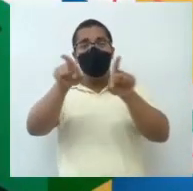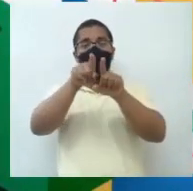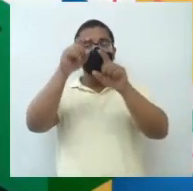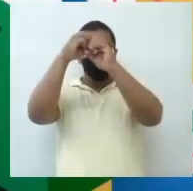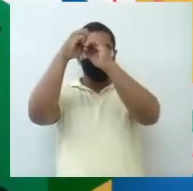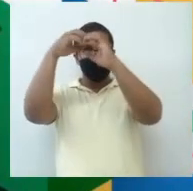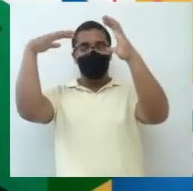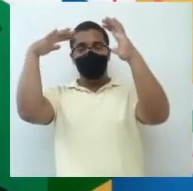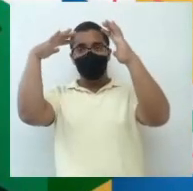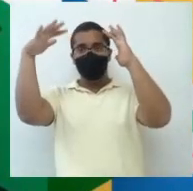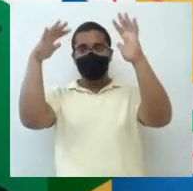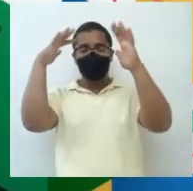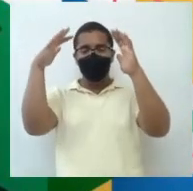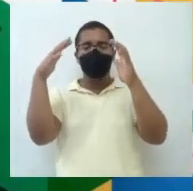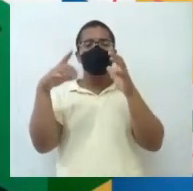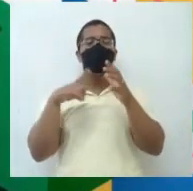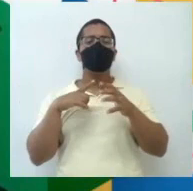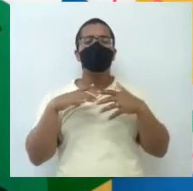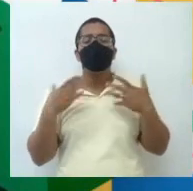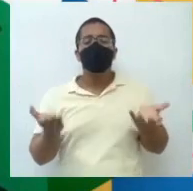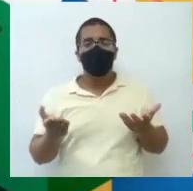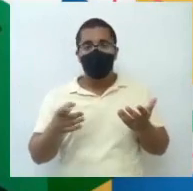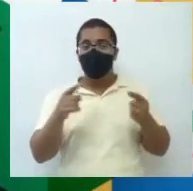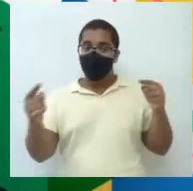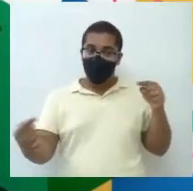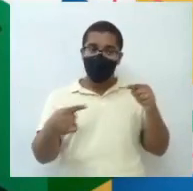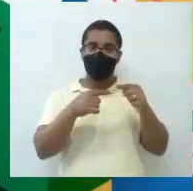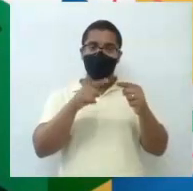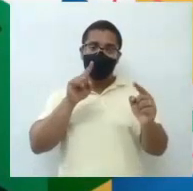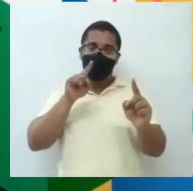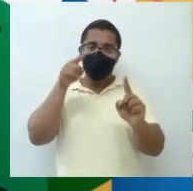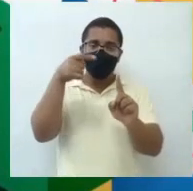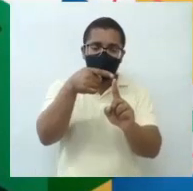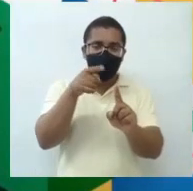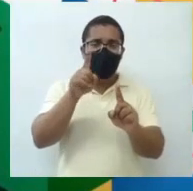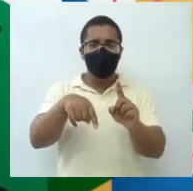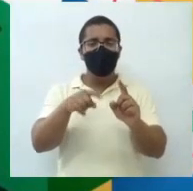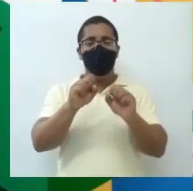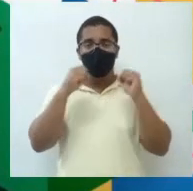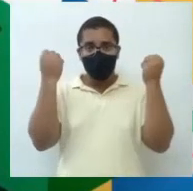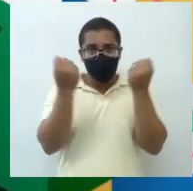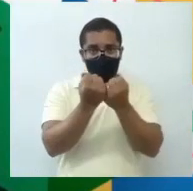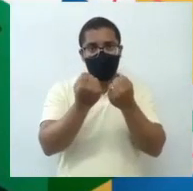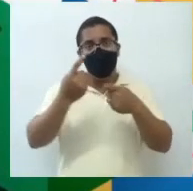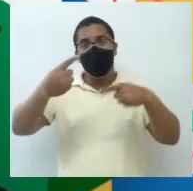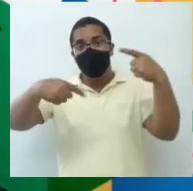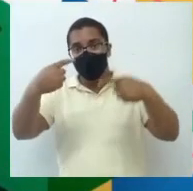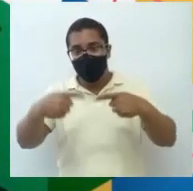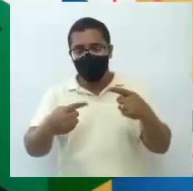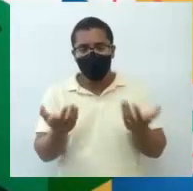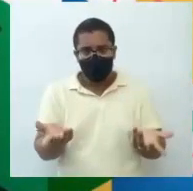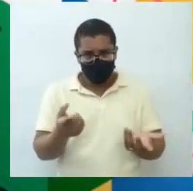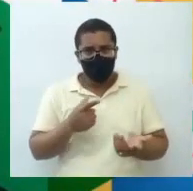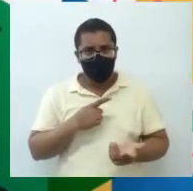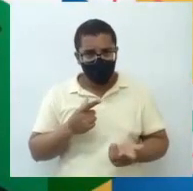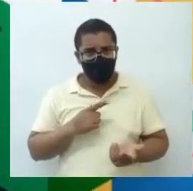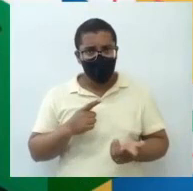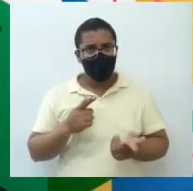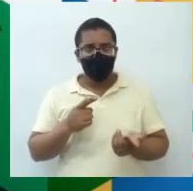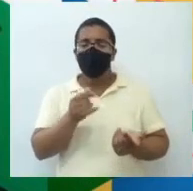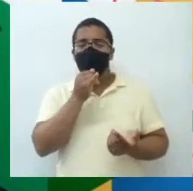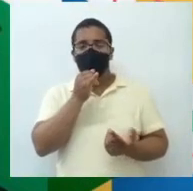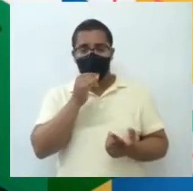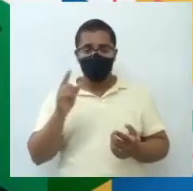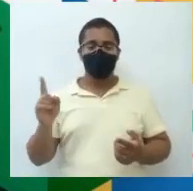isso significa quando você aplica a questão social a questão política por exemplo seria dizer o seguinte Será que